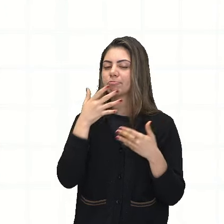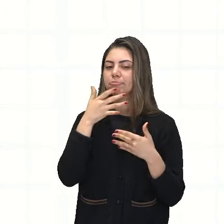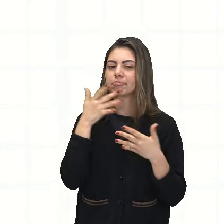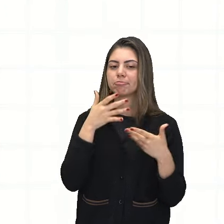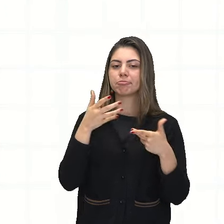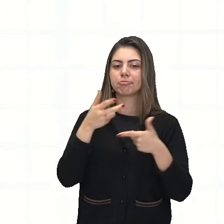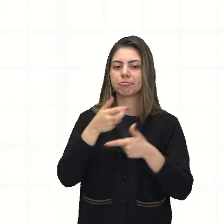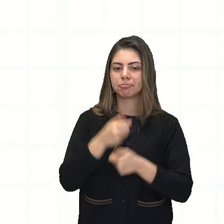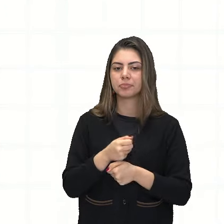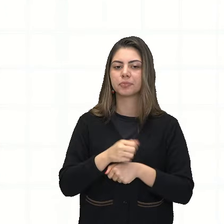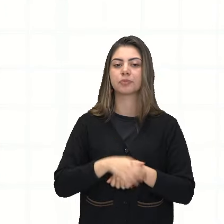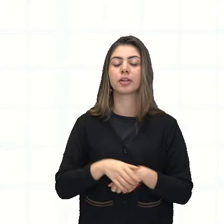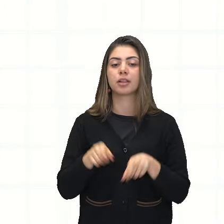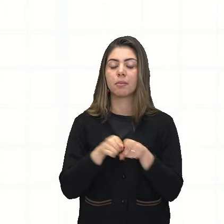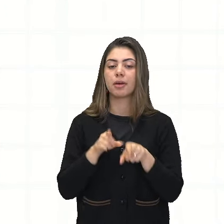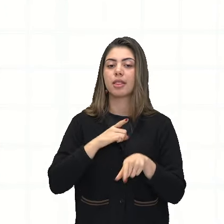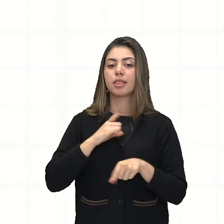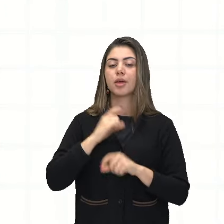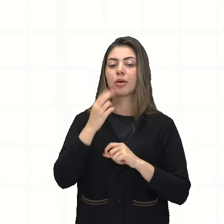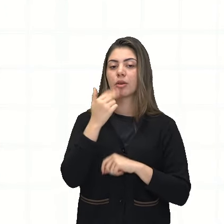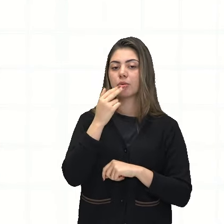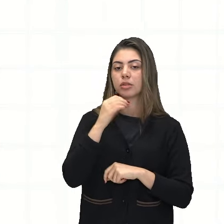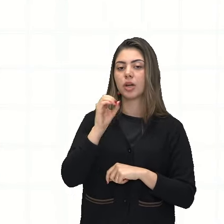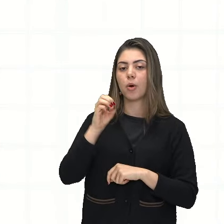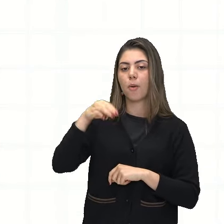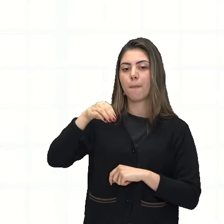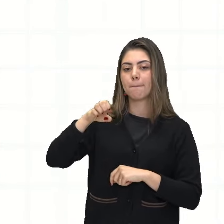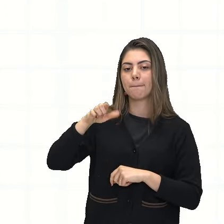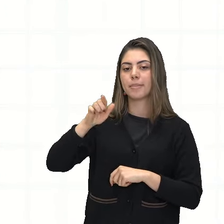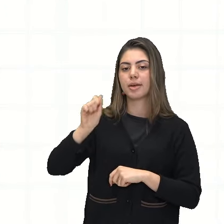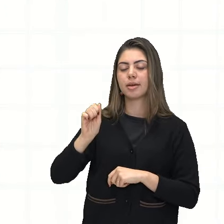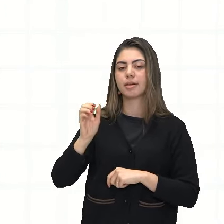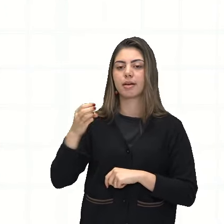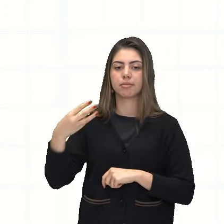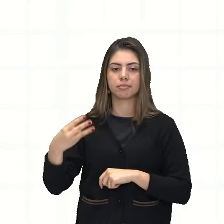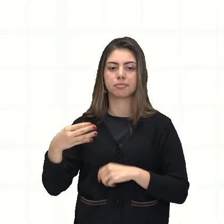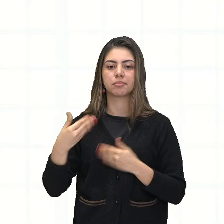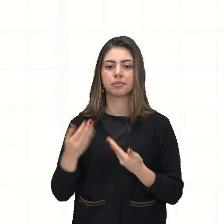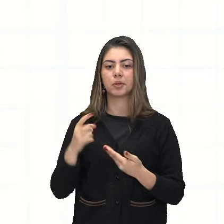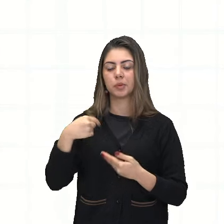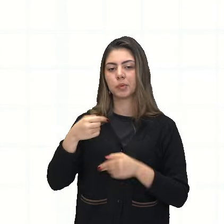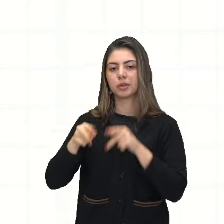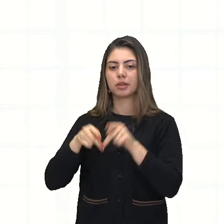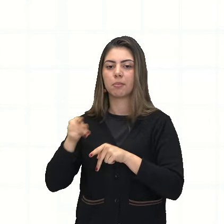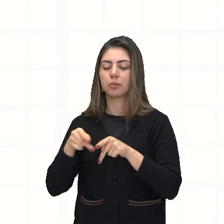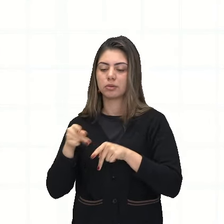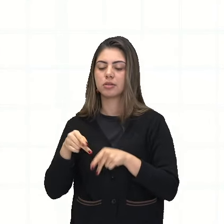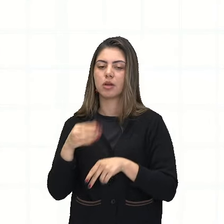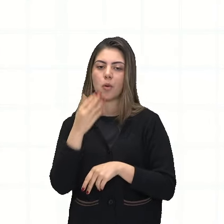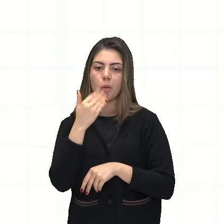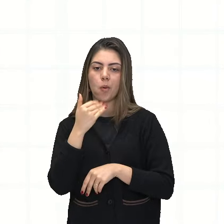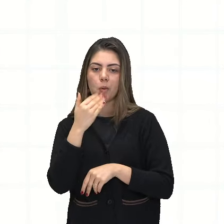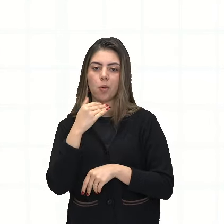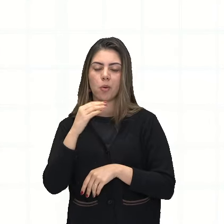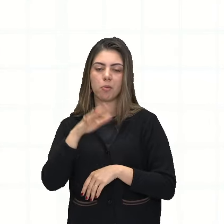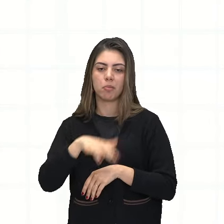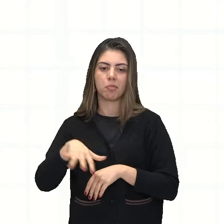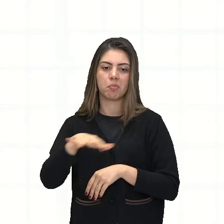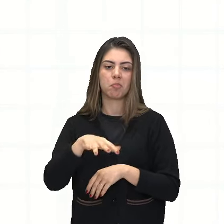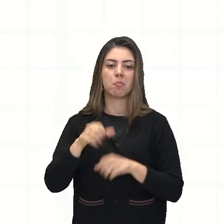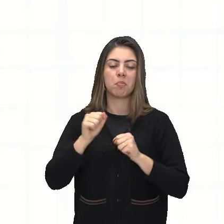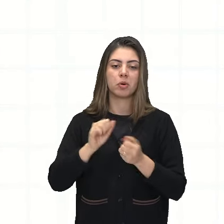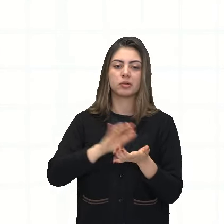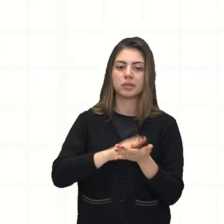carne saborosa e rica em ômega 3, sendo uma escolha popular na culinária local, seja grelhado, assado